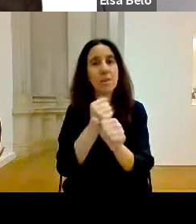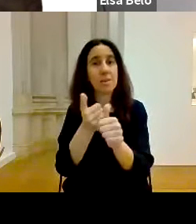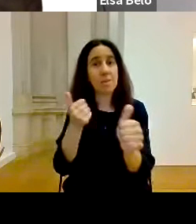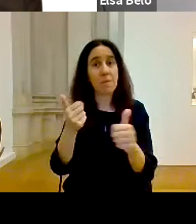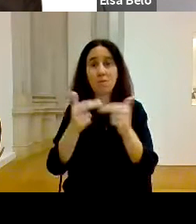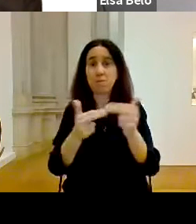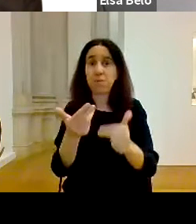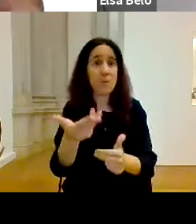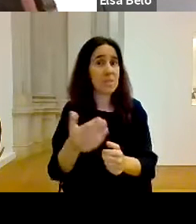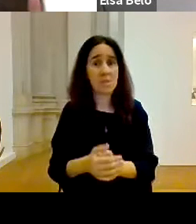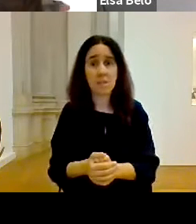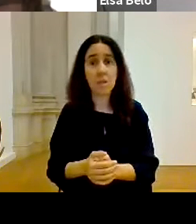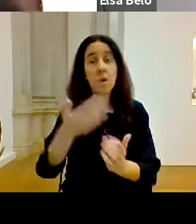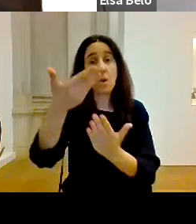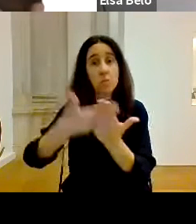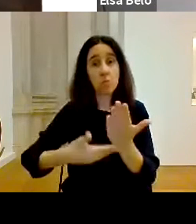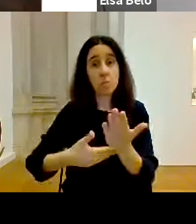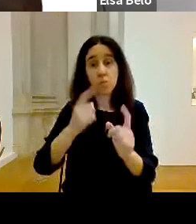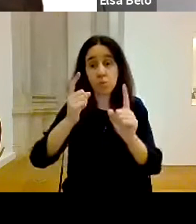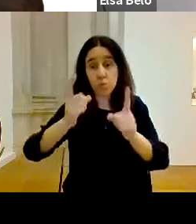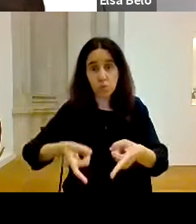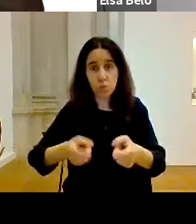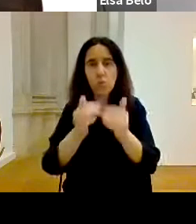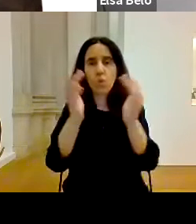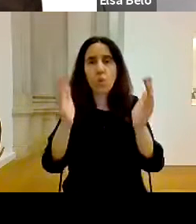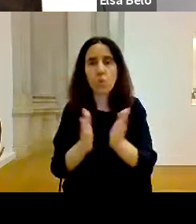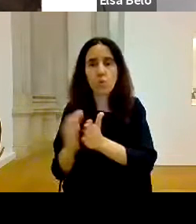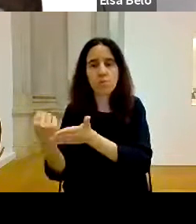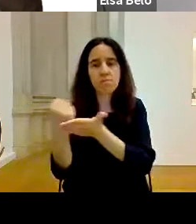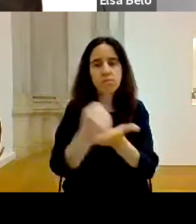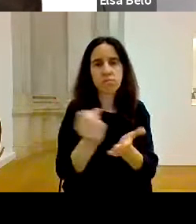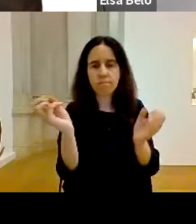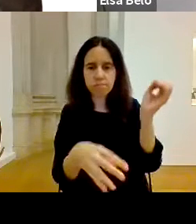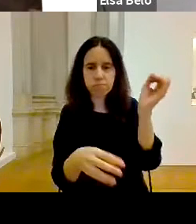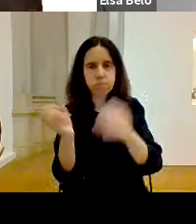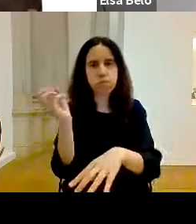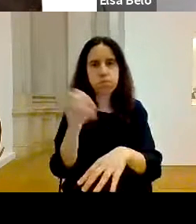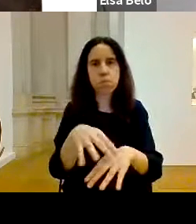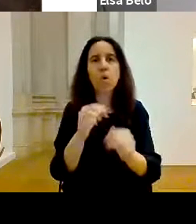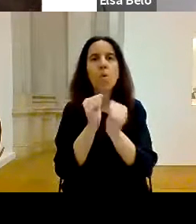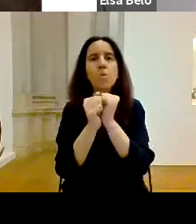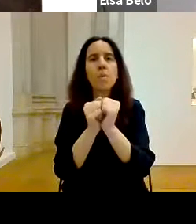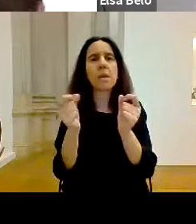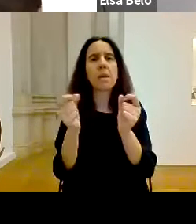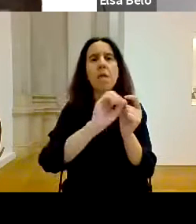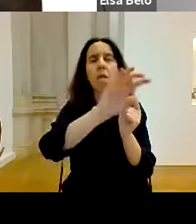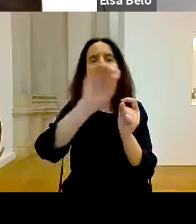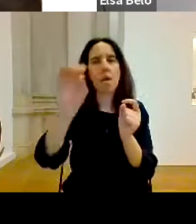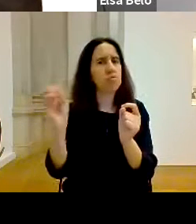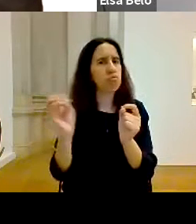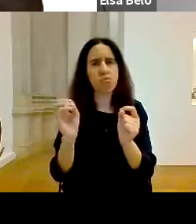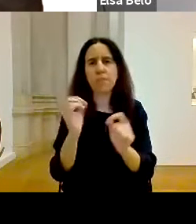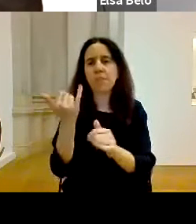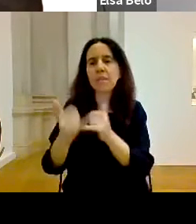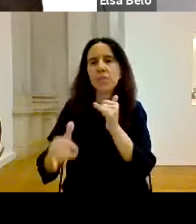construído num documento que começou, todos demos os nossos inputs e o documento não circulou por e-mail por ninguém, não houve o risco de